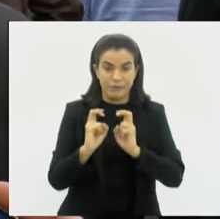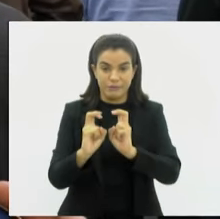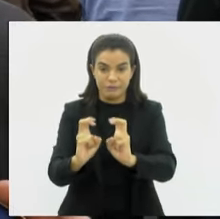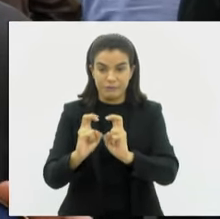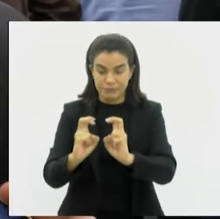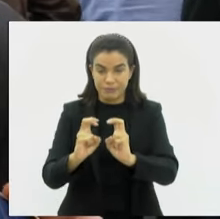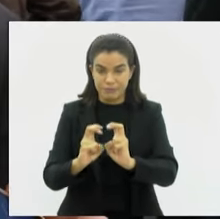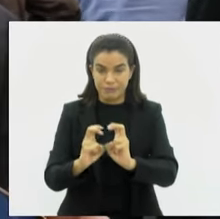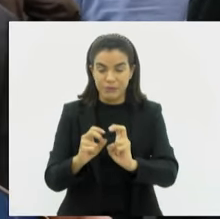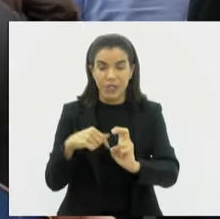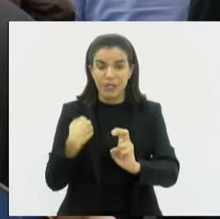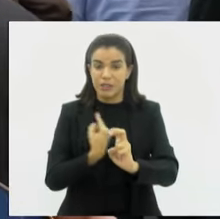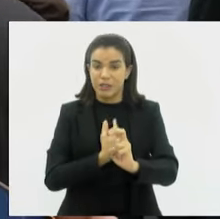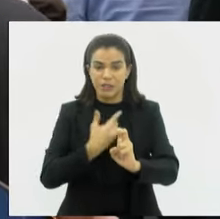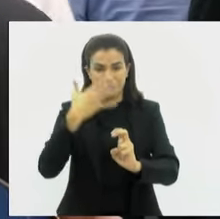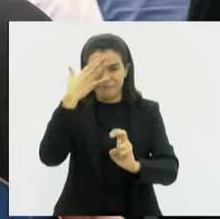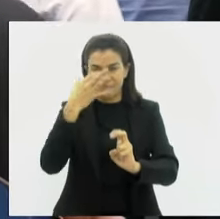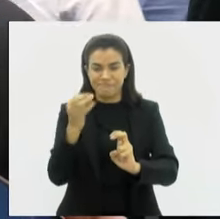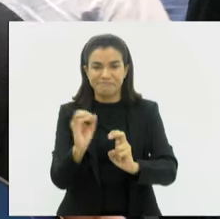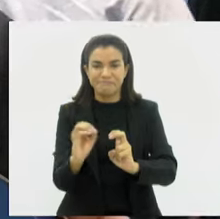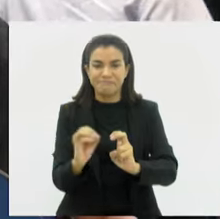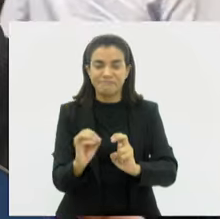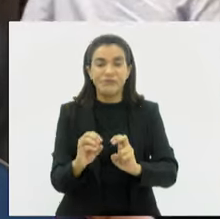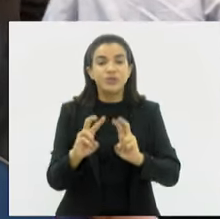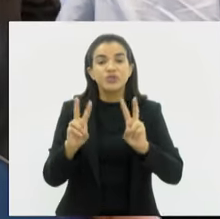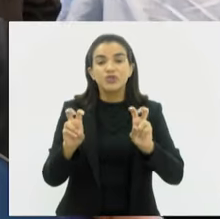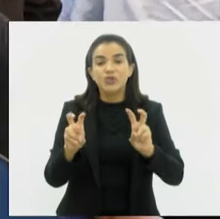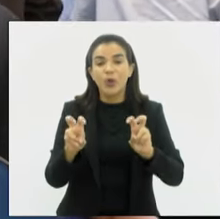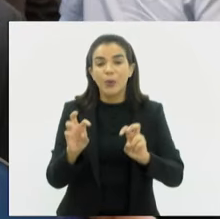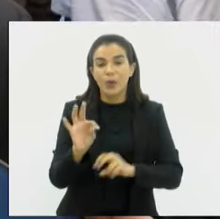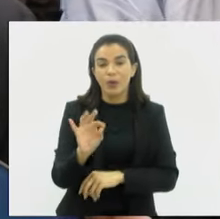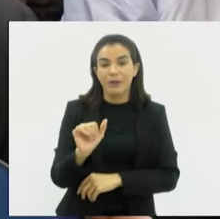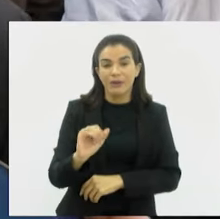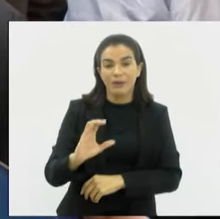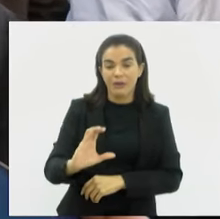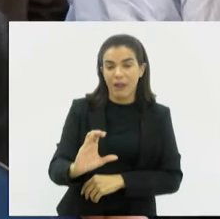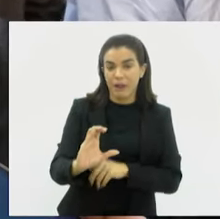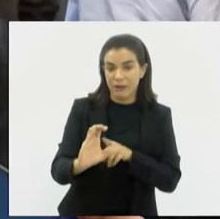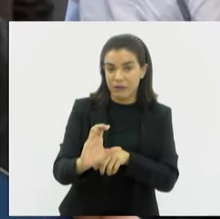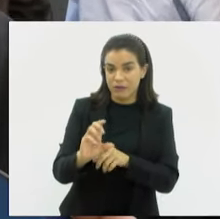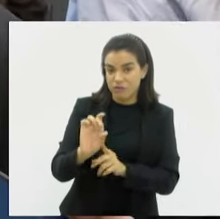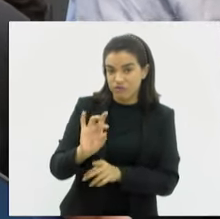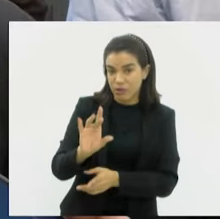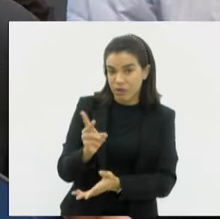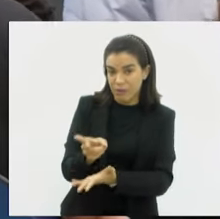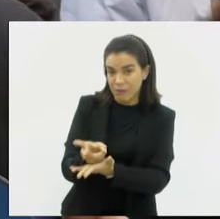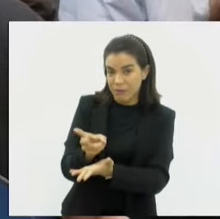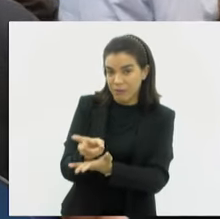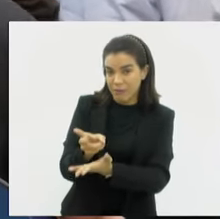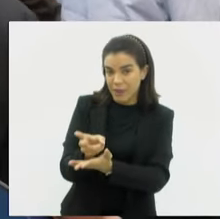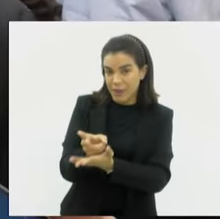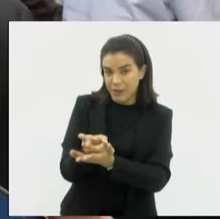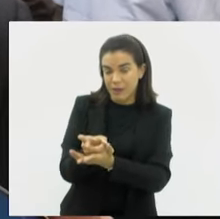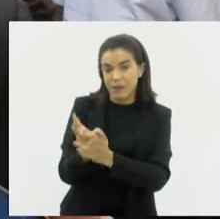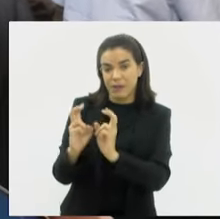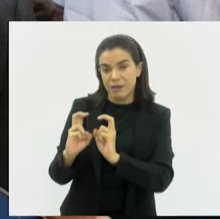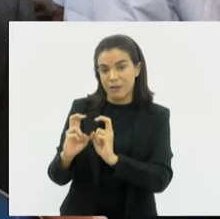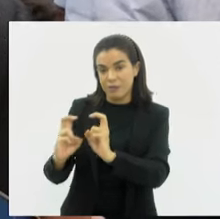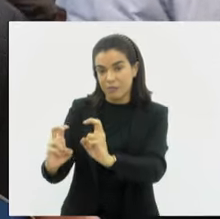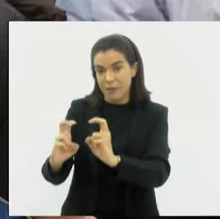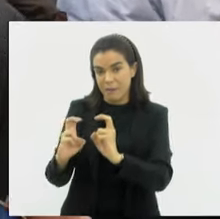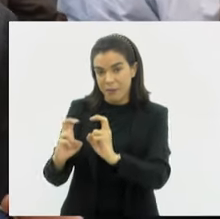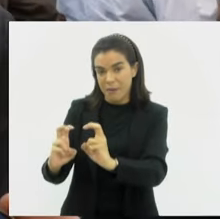conseguiu entender se esse TAC é só e somente para manter a estação de